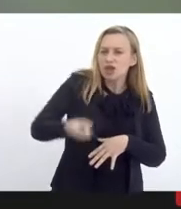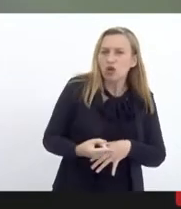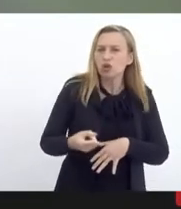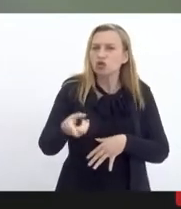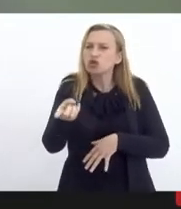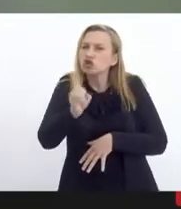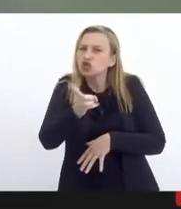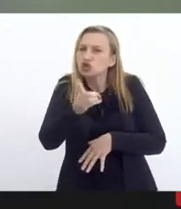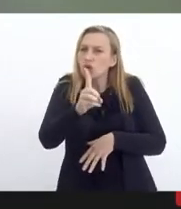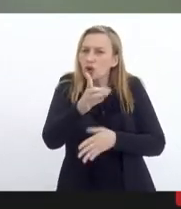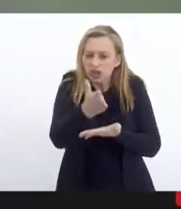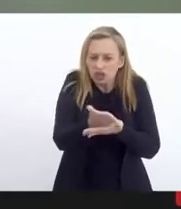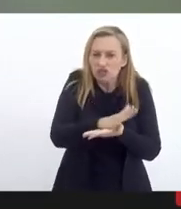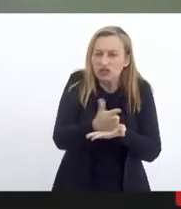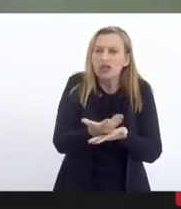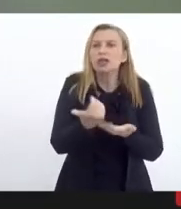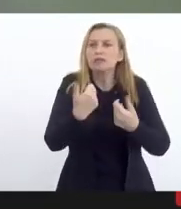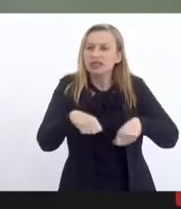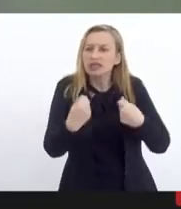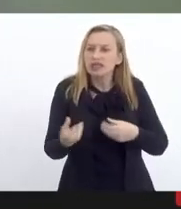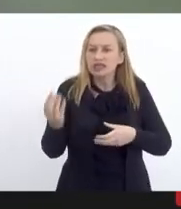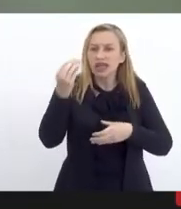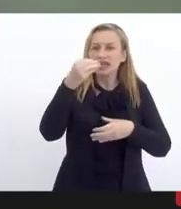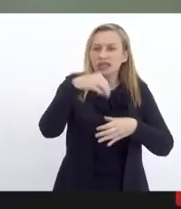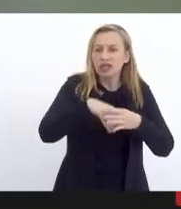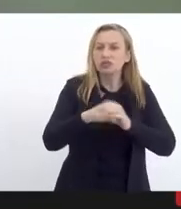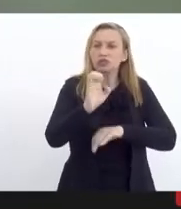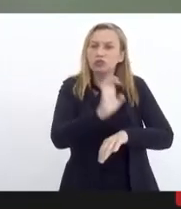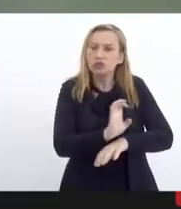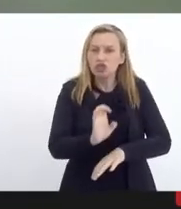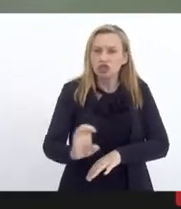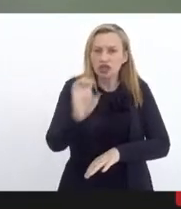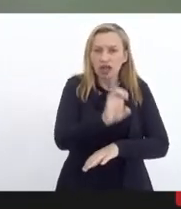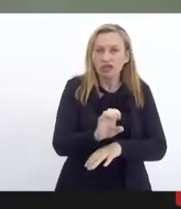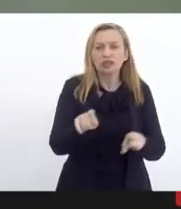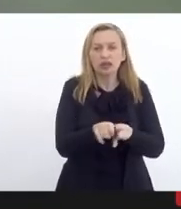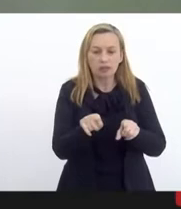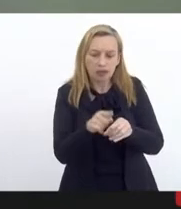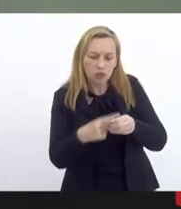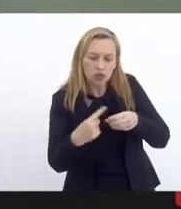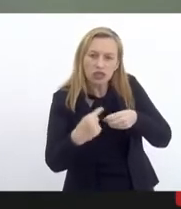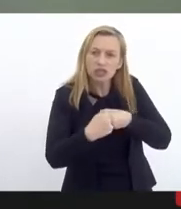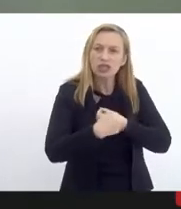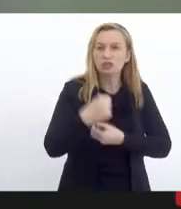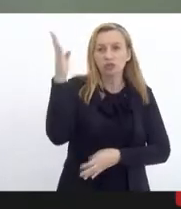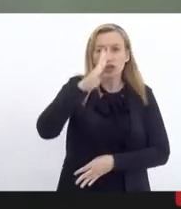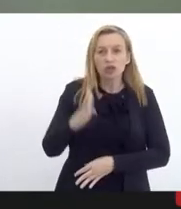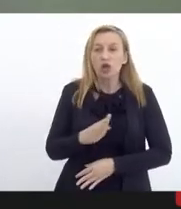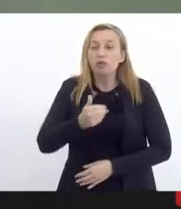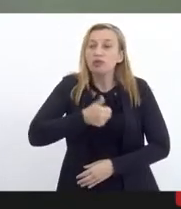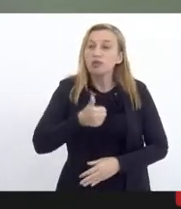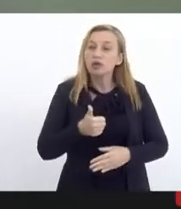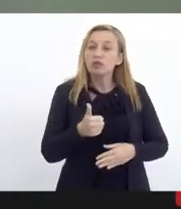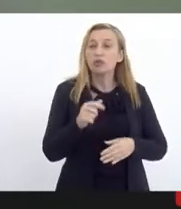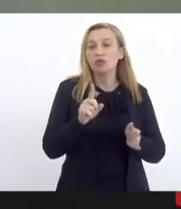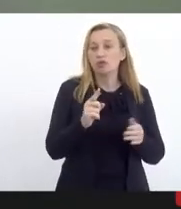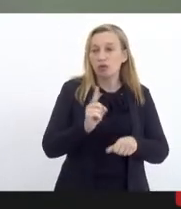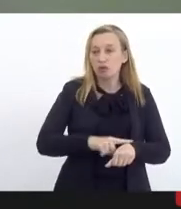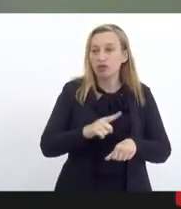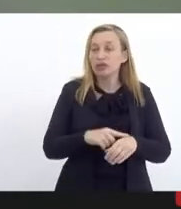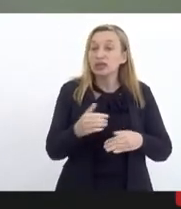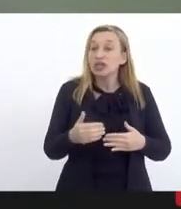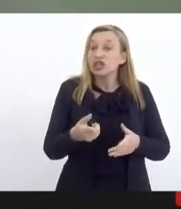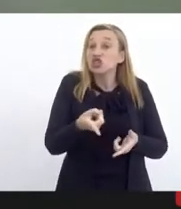dólares de divisas que deveriam estar nos estados e municípios do Brasil. Então, o primeiro passo é que nós temos que diminuir essa